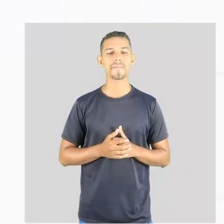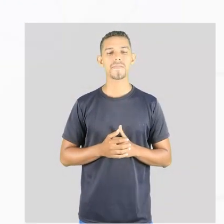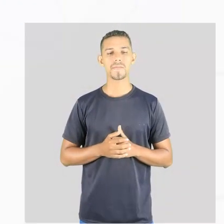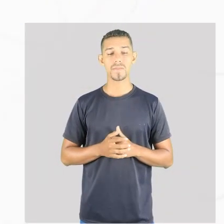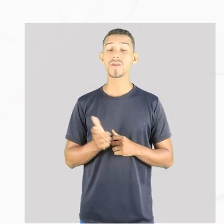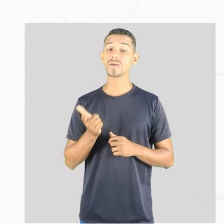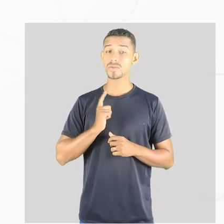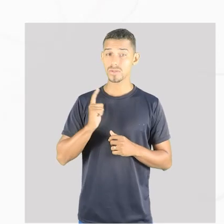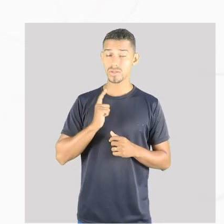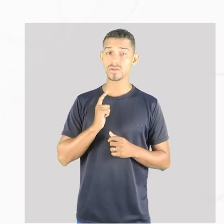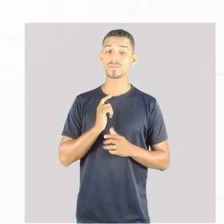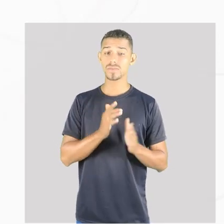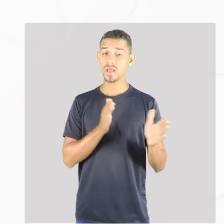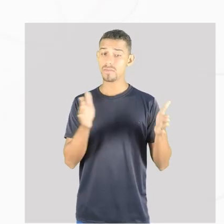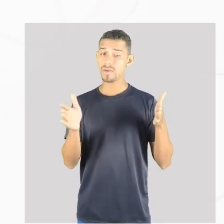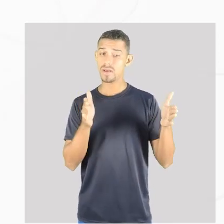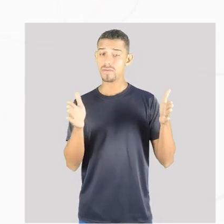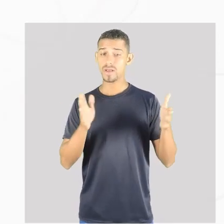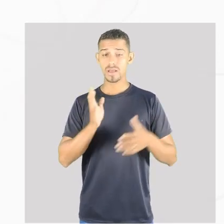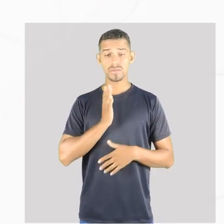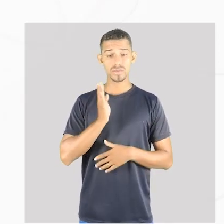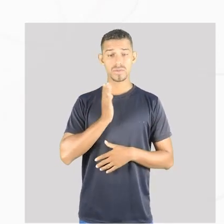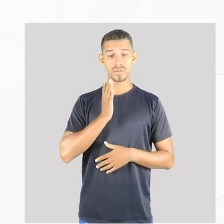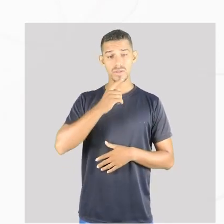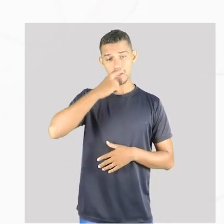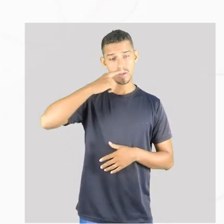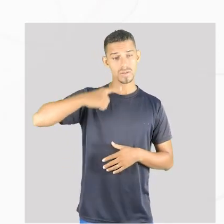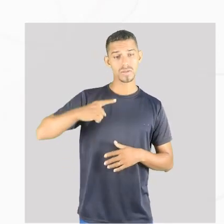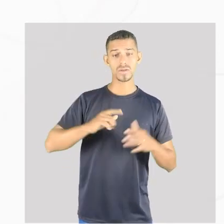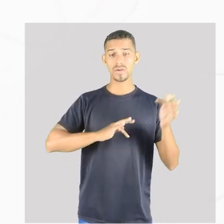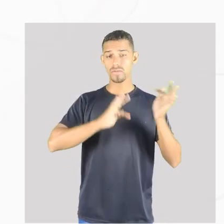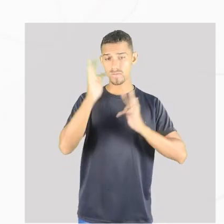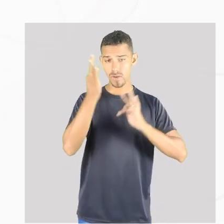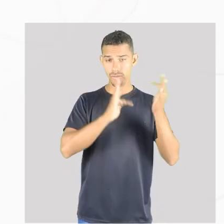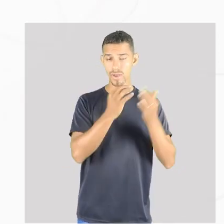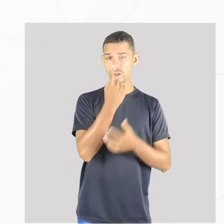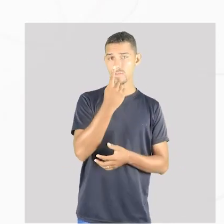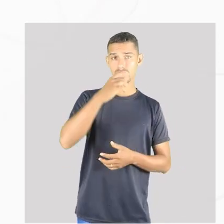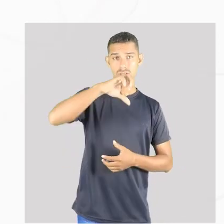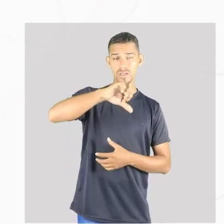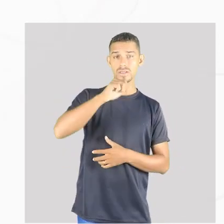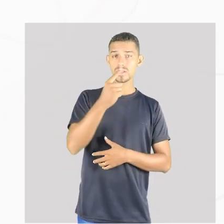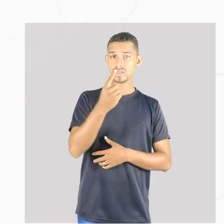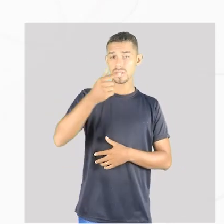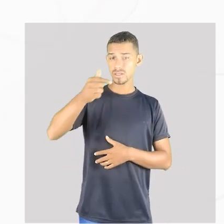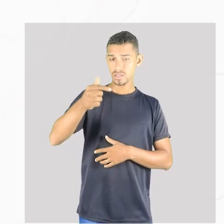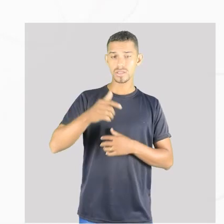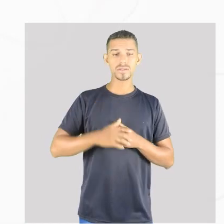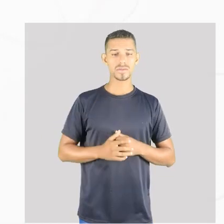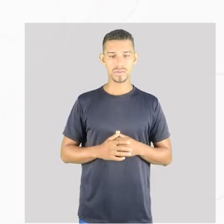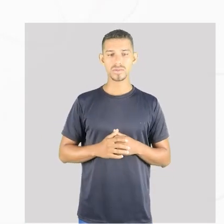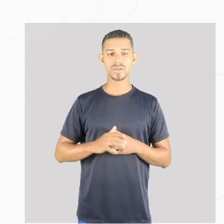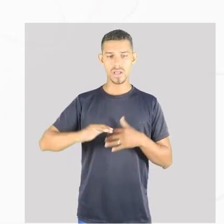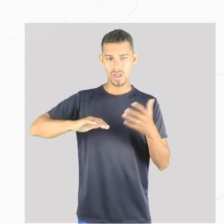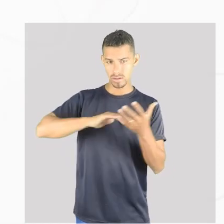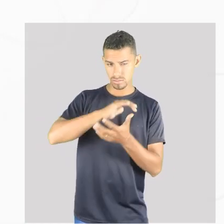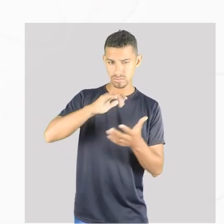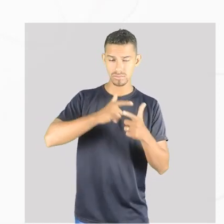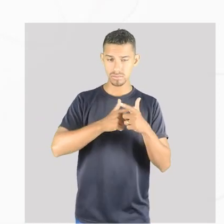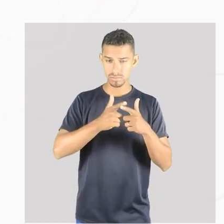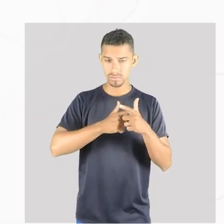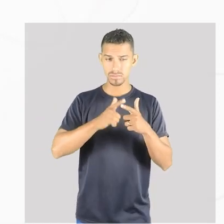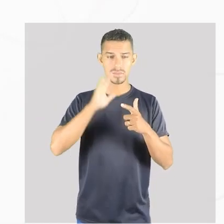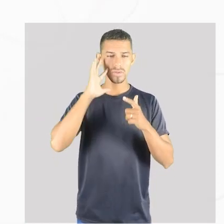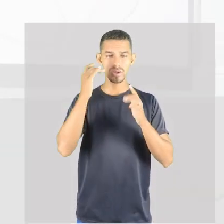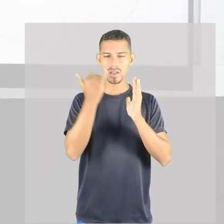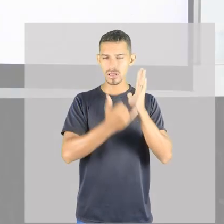E aí nós temos a fase burguesa da Revolução, fevereiro de 1917. Então, a crise revolucionária se aprofunda na Rússia,